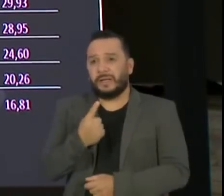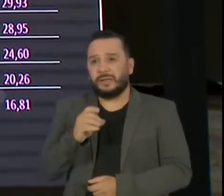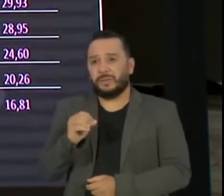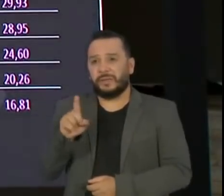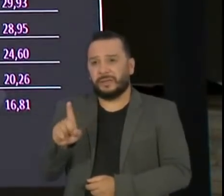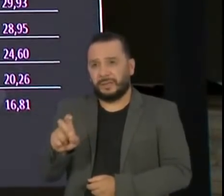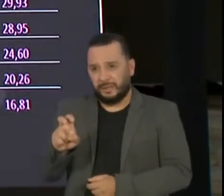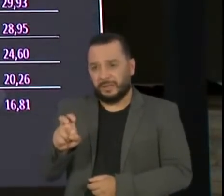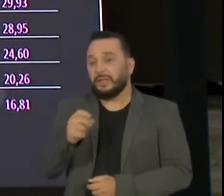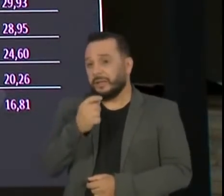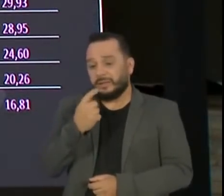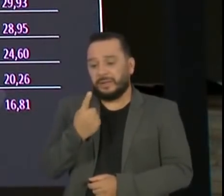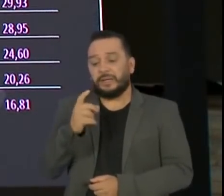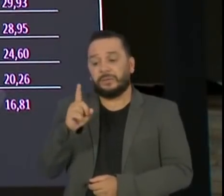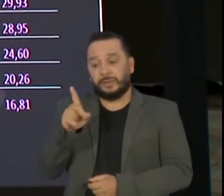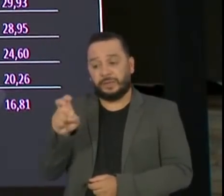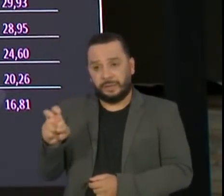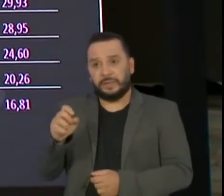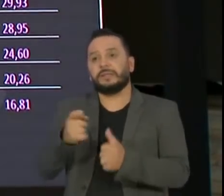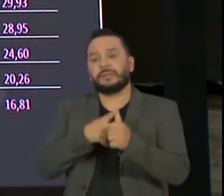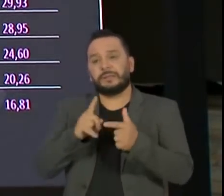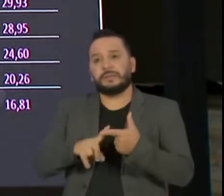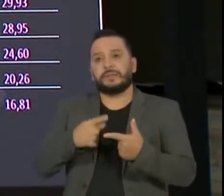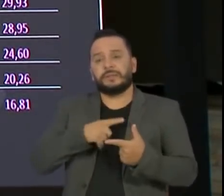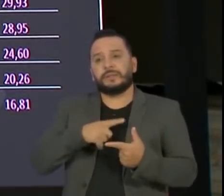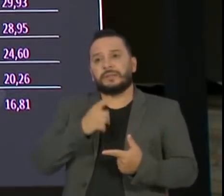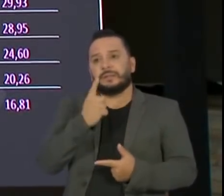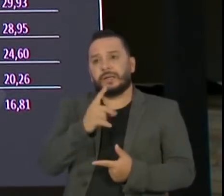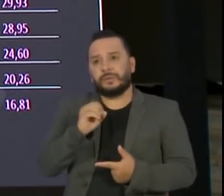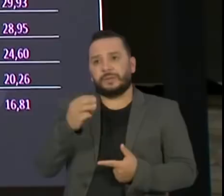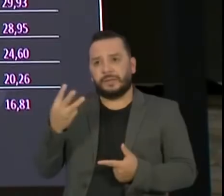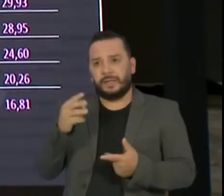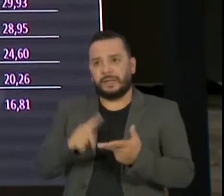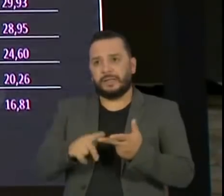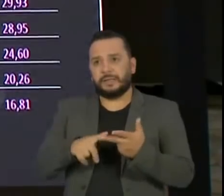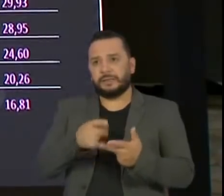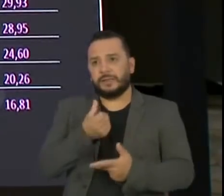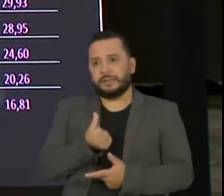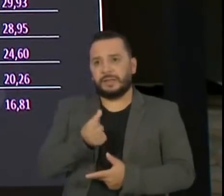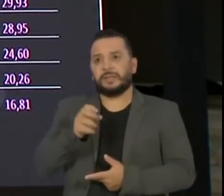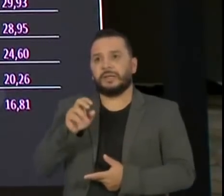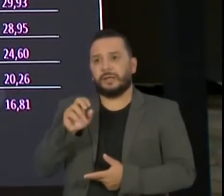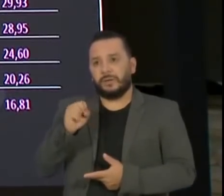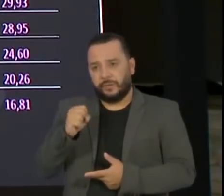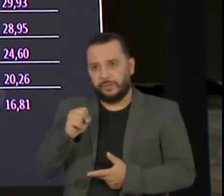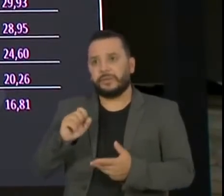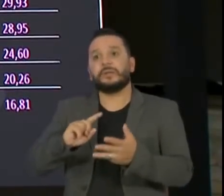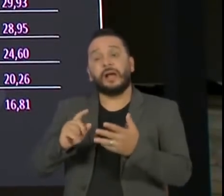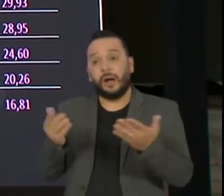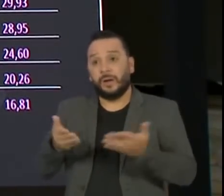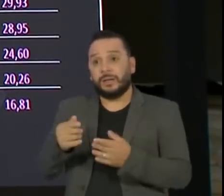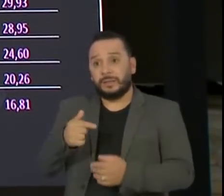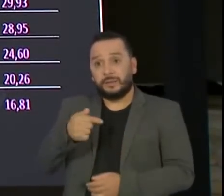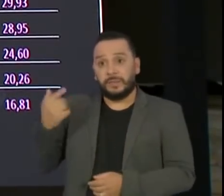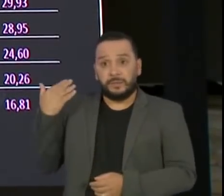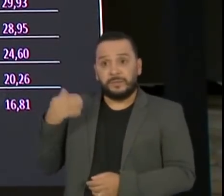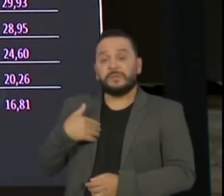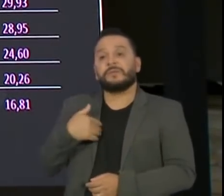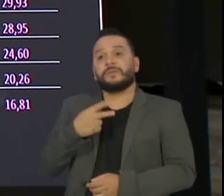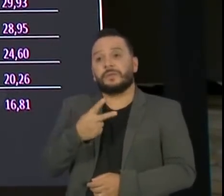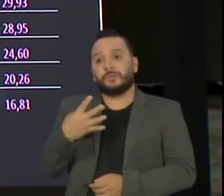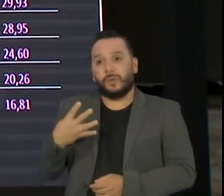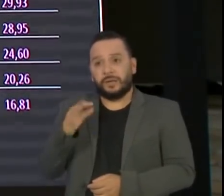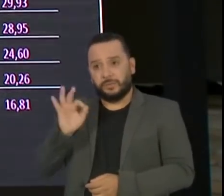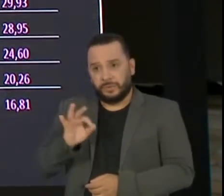76, 68. Nas últimas 3 semanas, nós tivemos 24% de crescimento, depois 20%